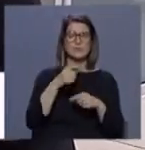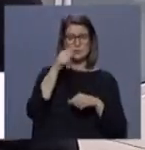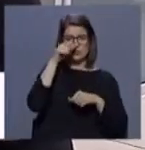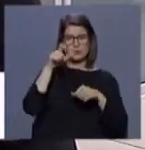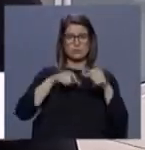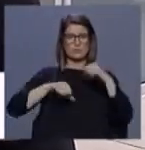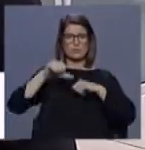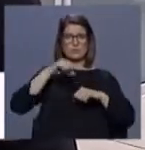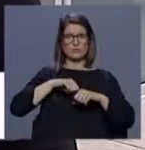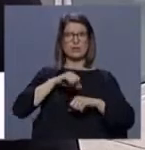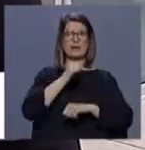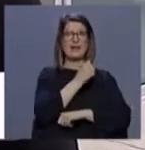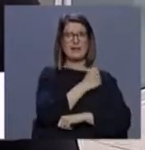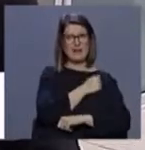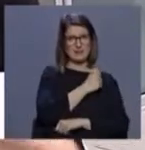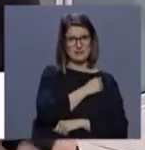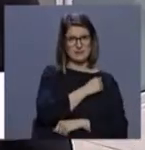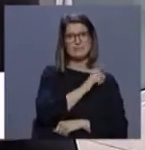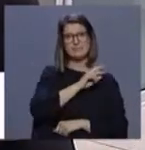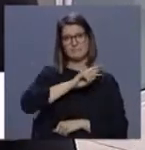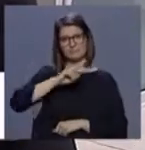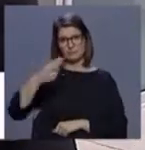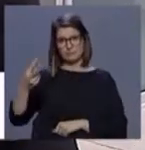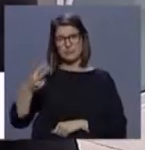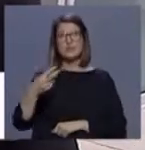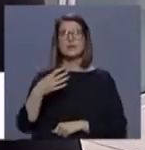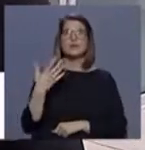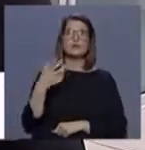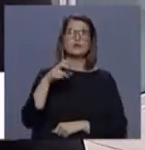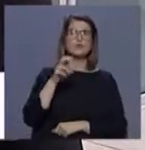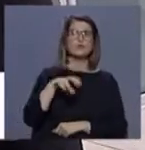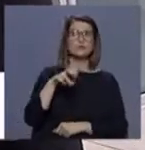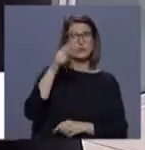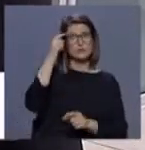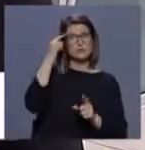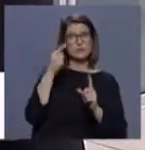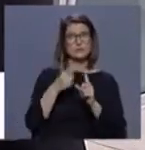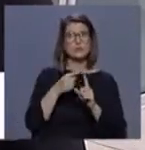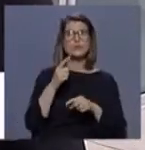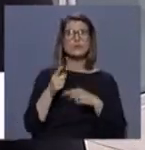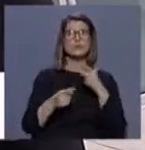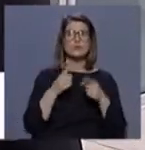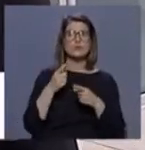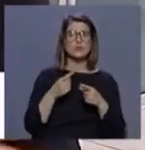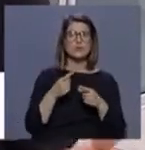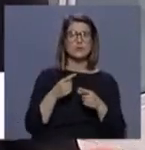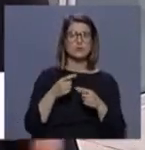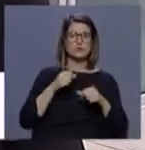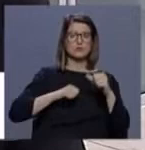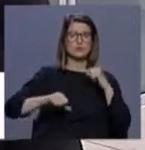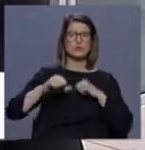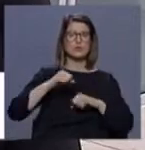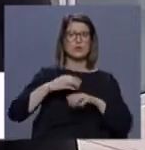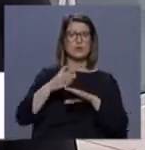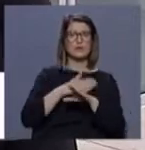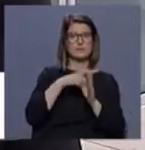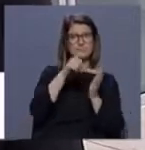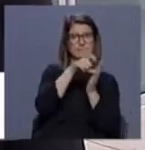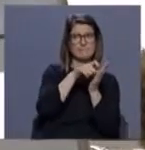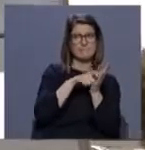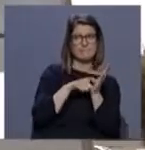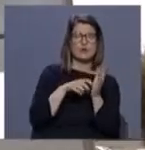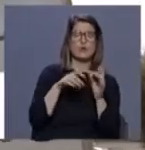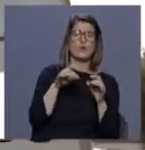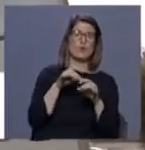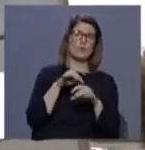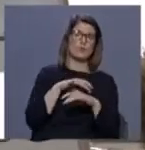mês está muito definido e é esta a prioridade. Em junho é nossa intenção retomar a cirurgia programada eletiva com